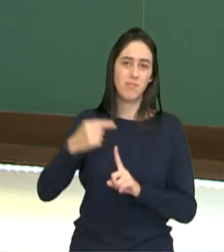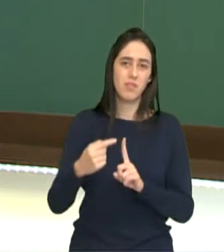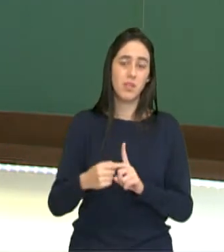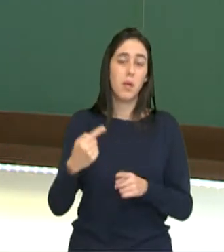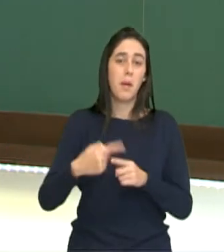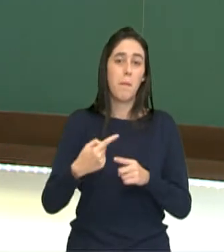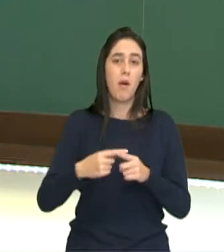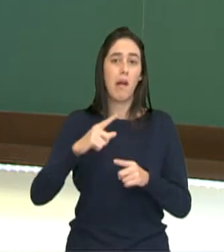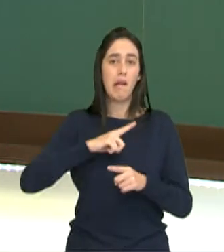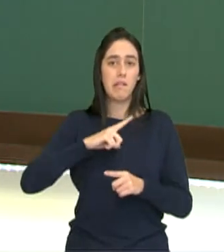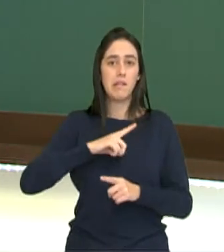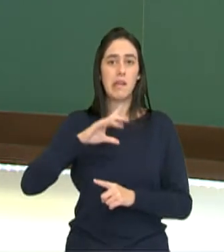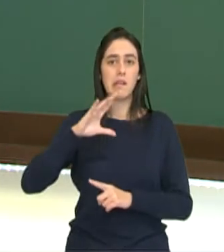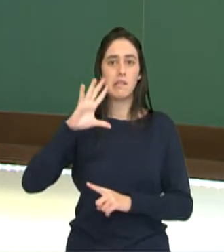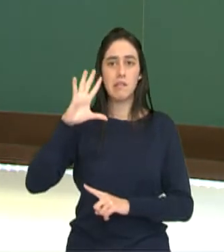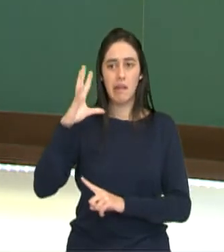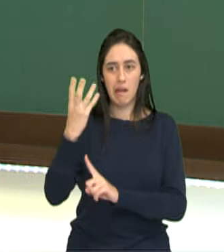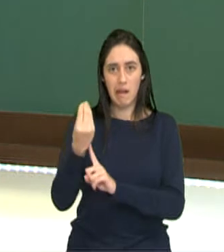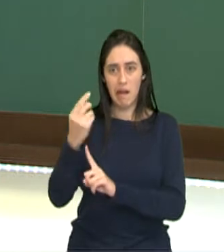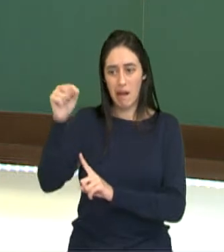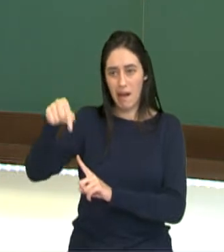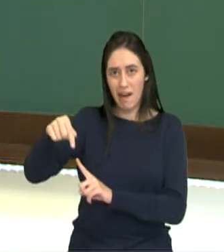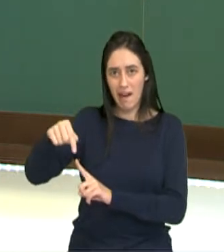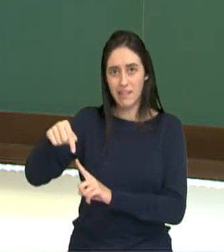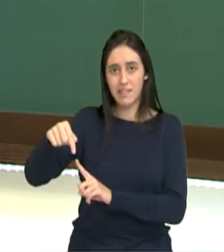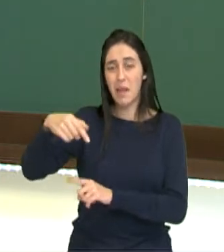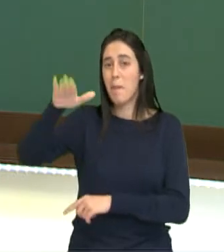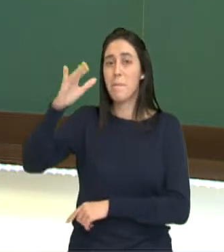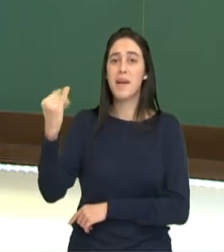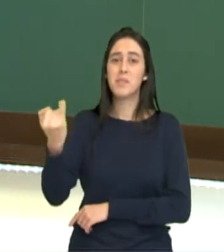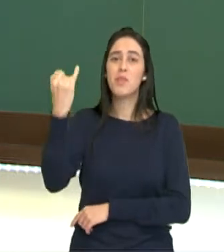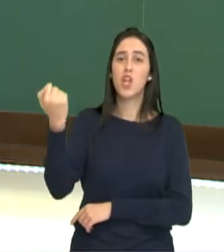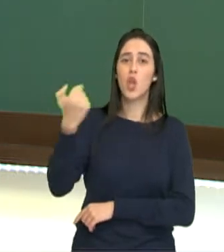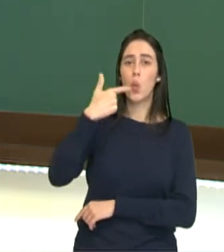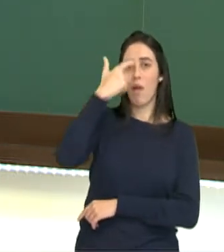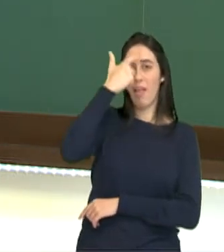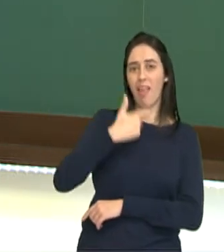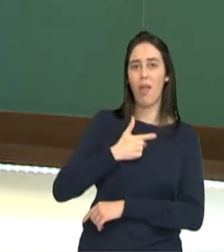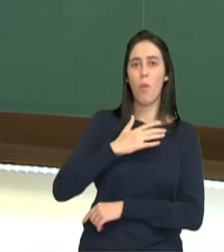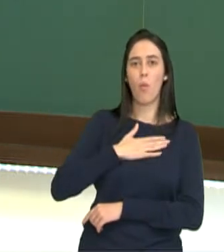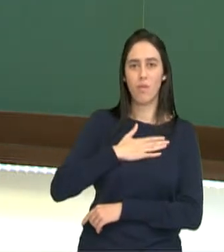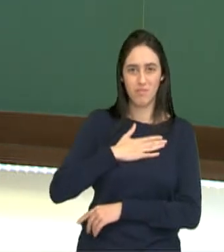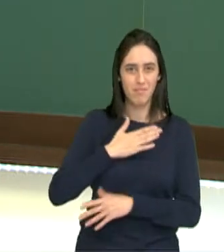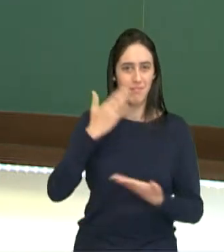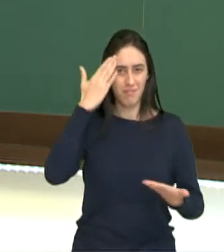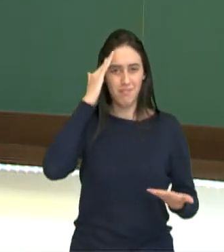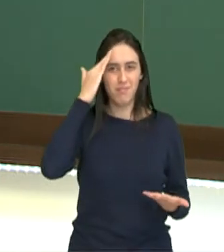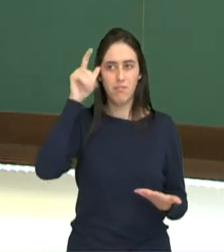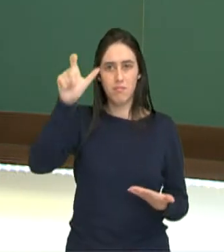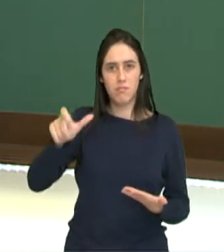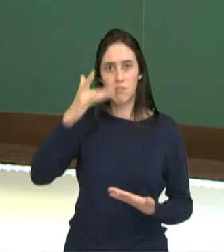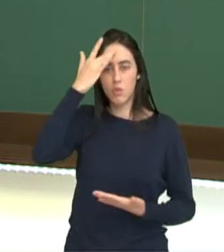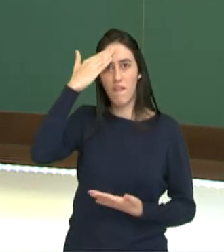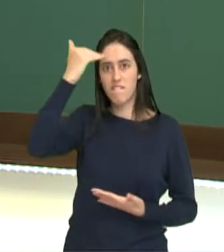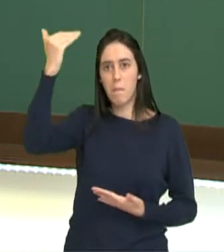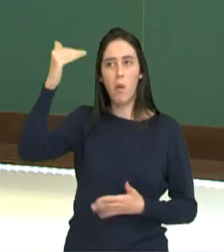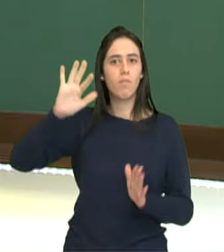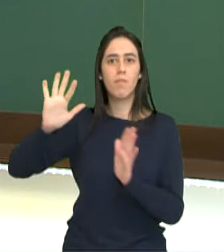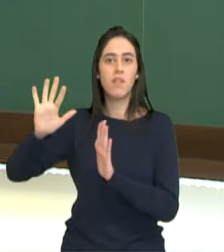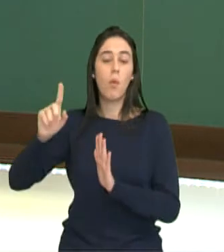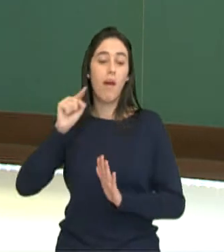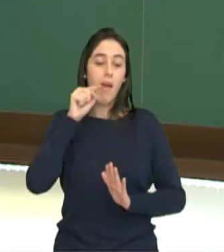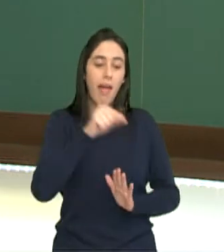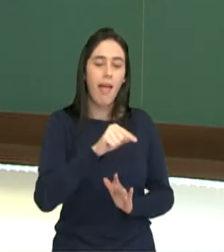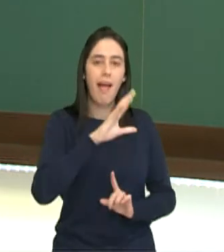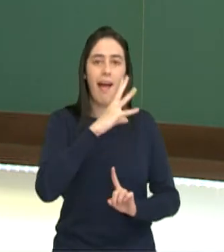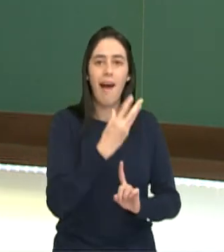desenvolvidos acabam sendo mais importantes do que os artistas. O artista que fez é secundário, a gente vai falar desta obra de arte, né? Então